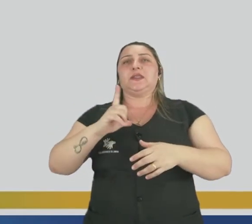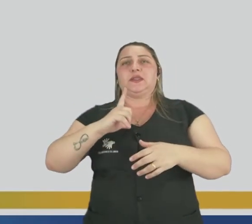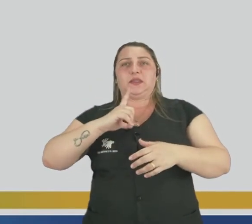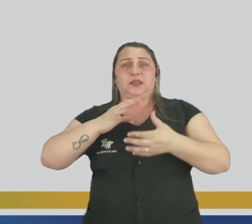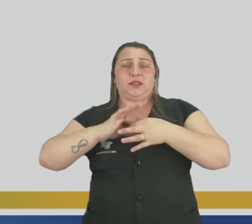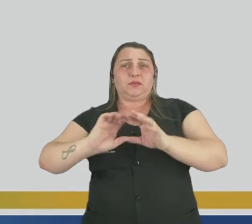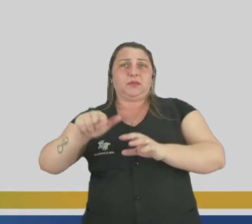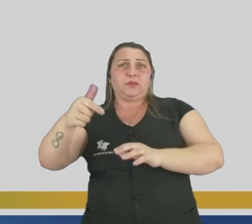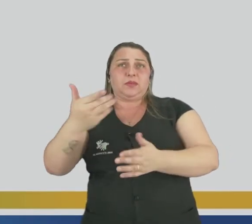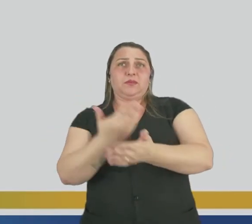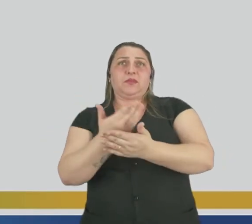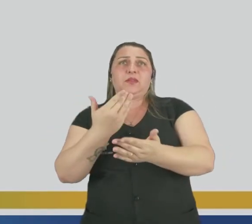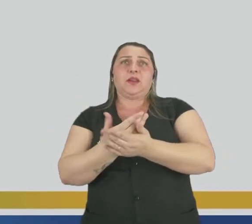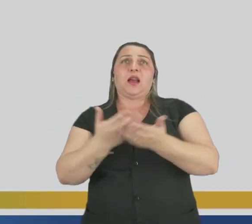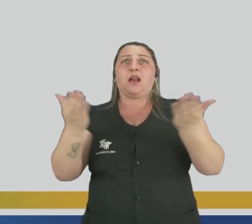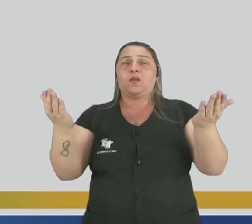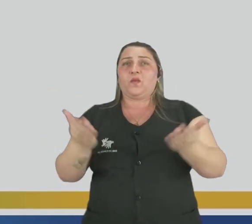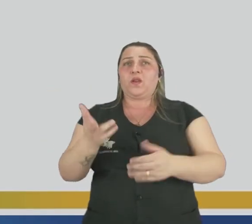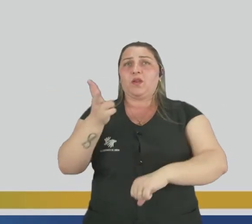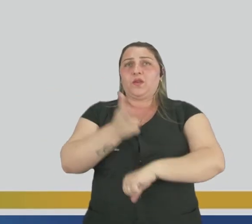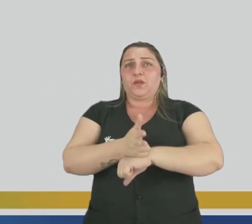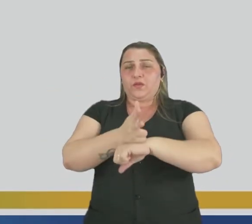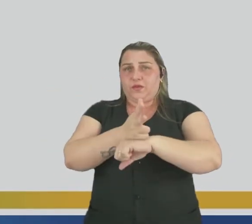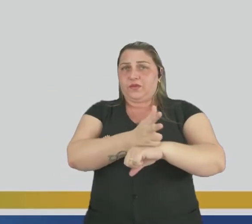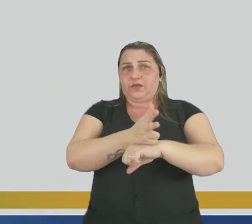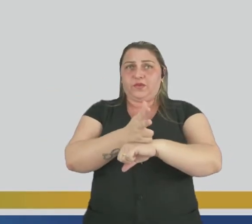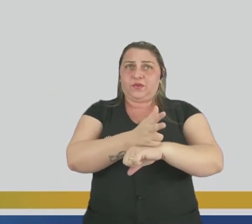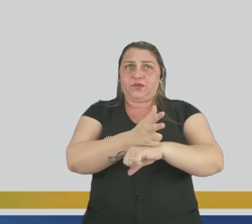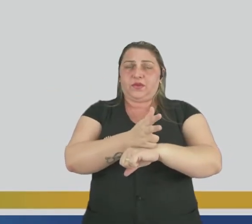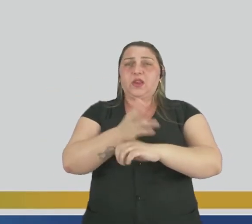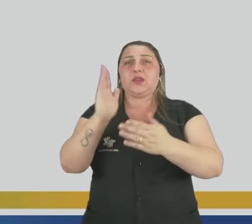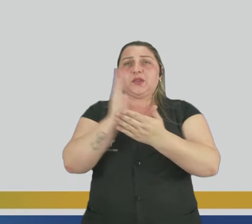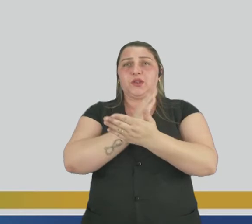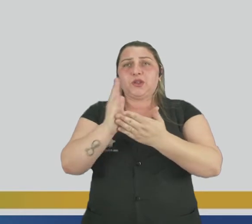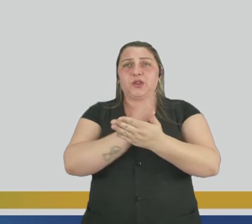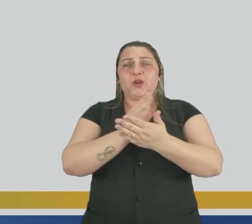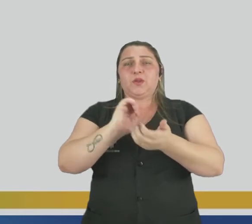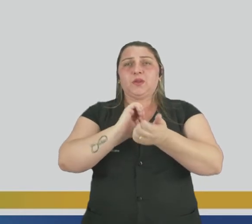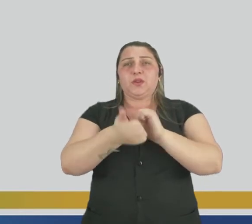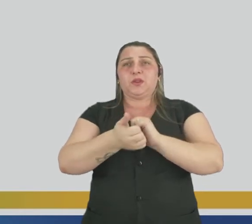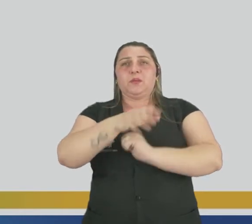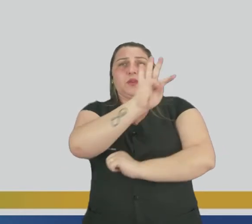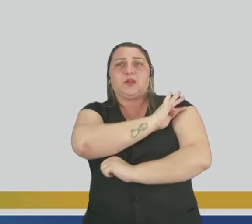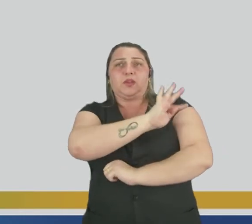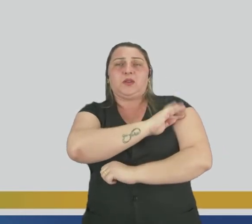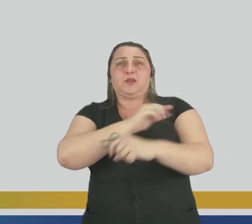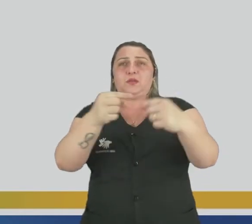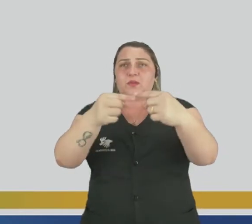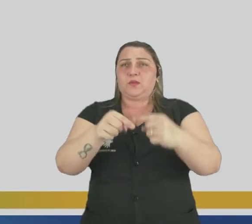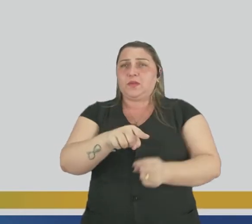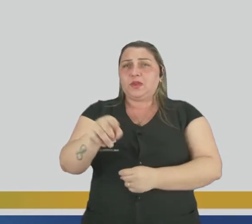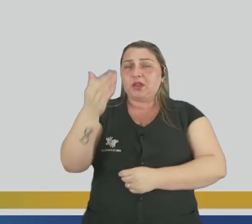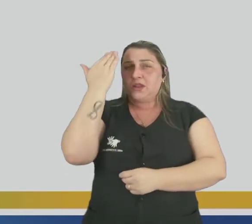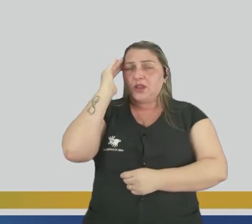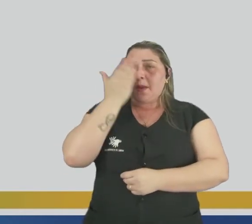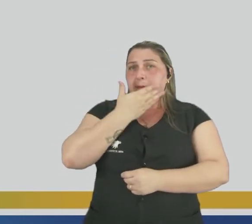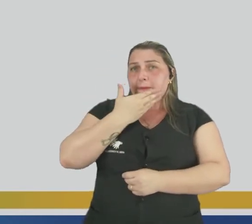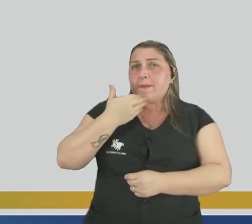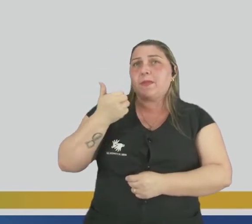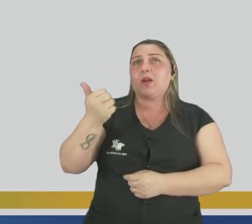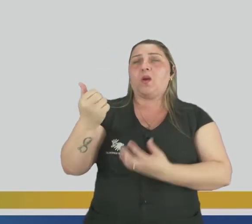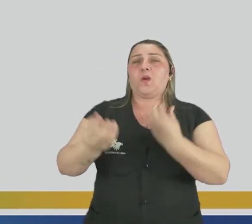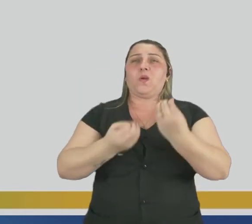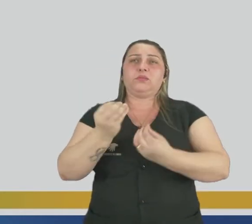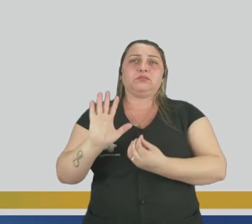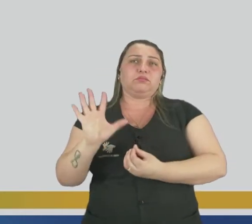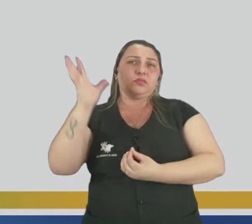próxima aula. E a gente vai ficar agora com um vídeo de alguns esportes técnico-combinatórios para vocês entenderem melhor, né,